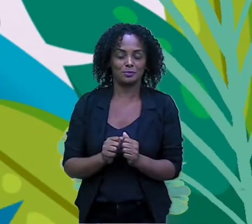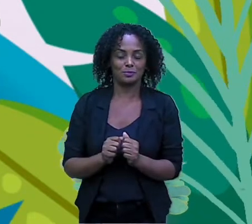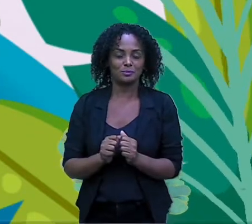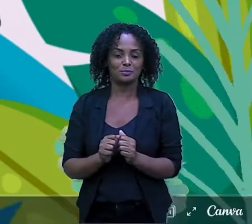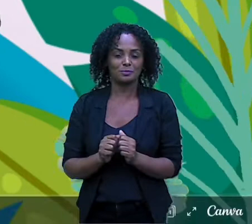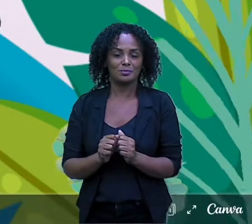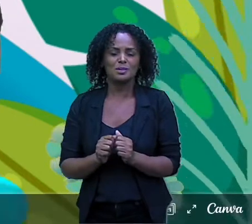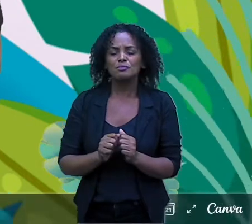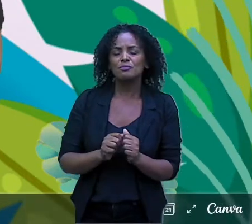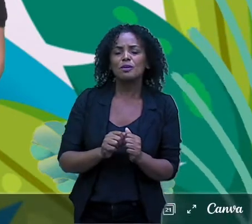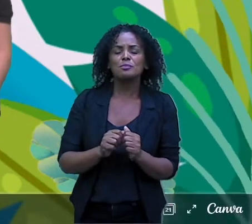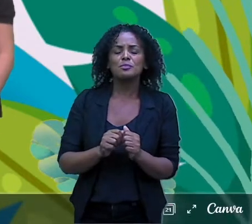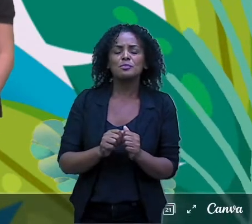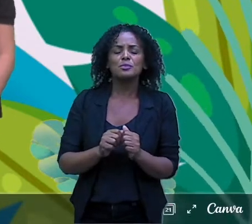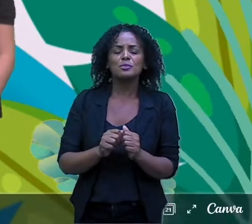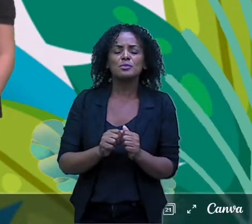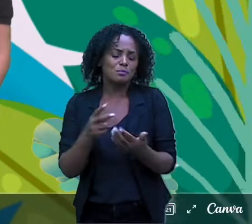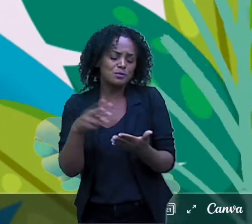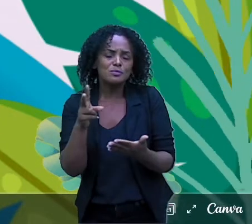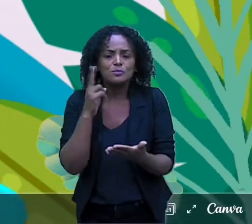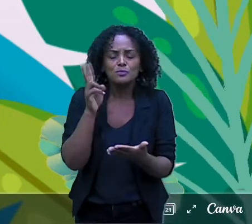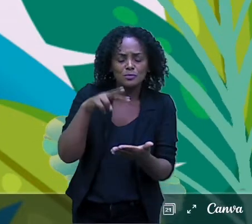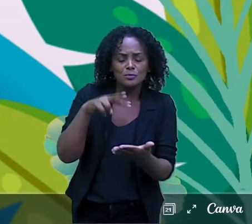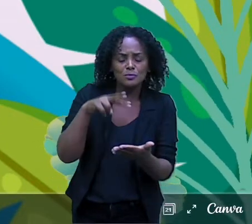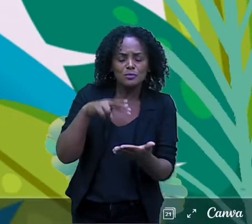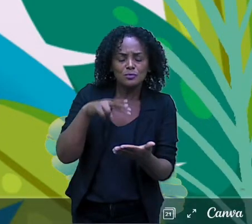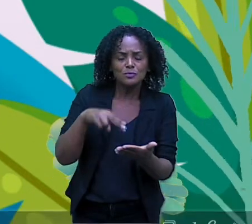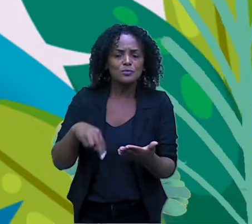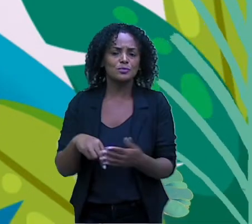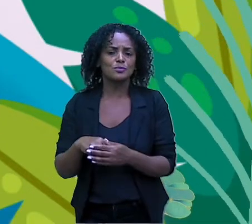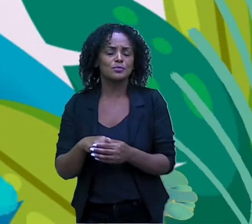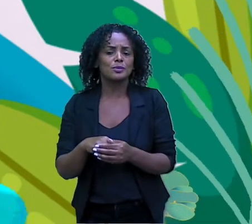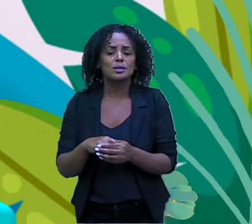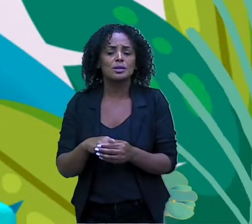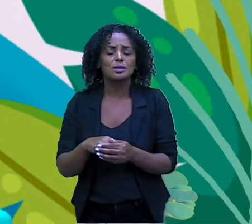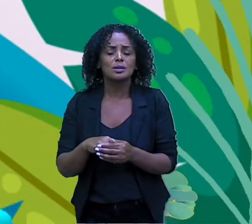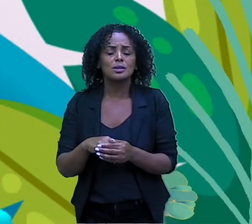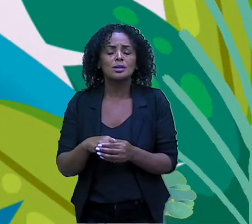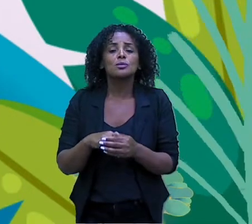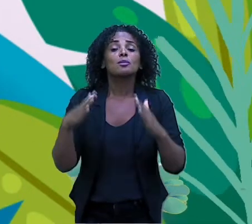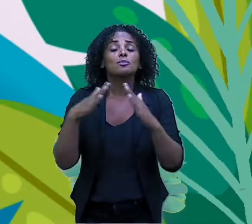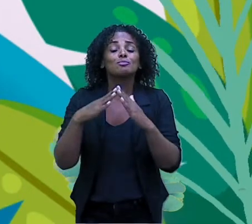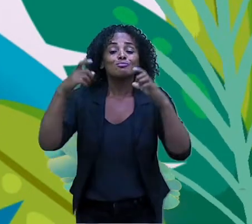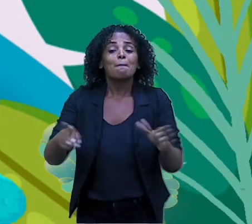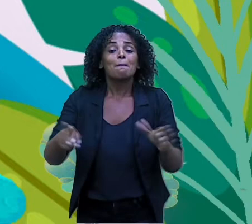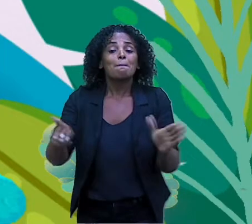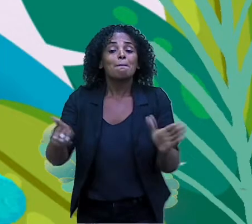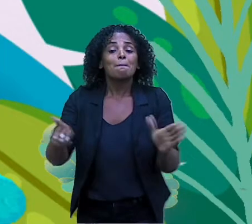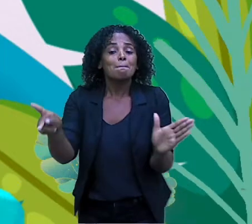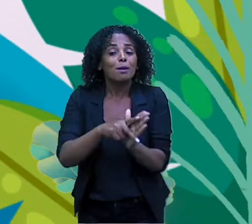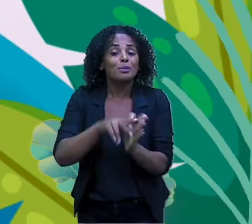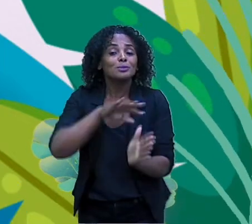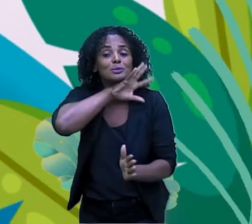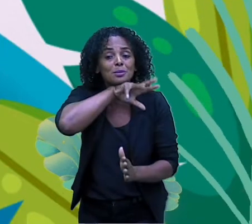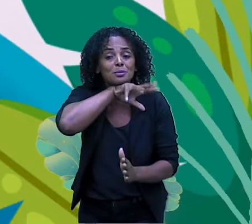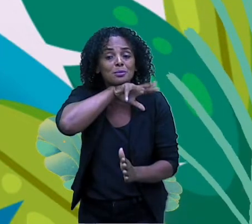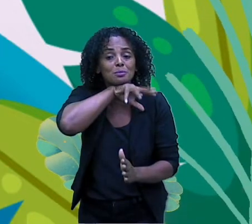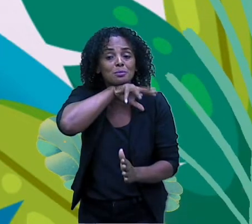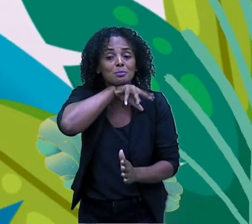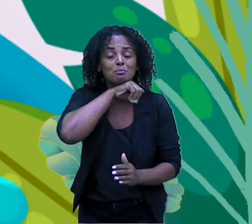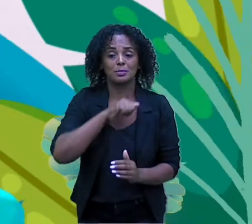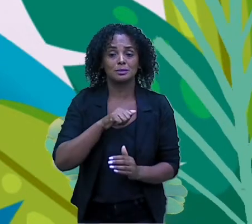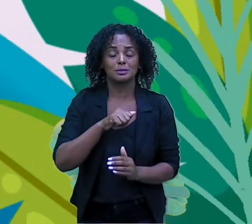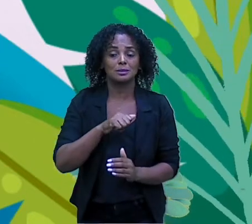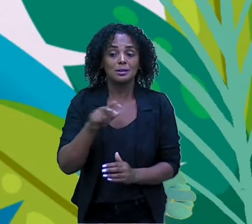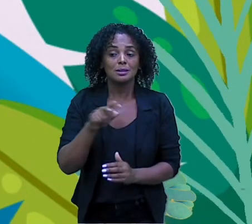uma revisão do Animals Rabbitats, o habitat dos animais. Continuo com os meus convidados aqui, eu tenho aqui